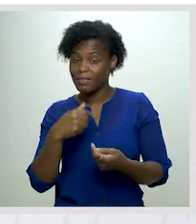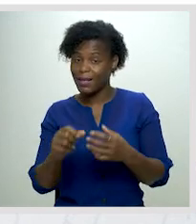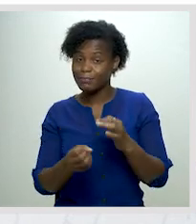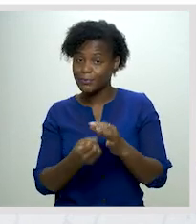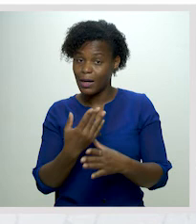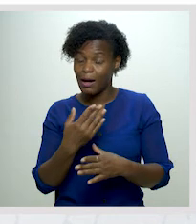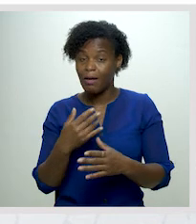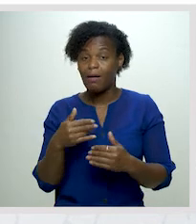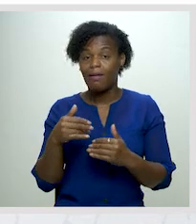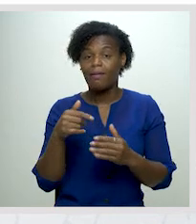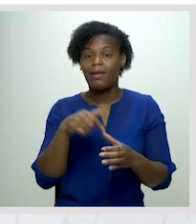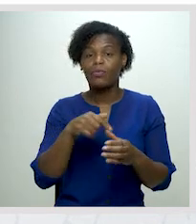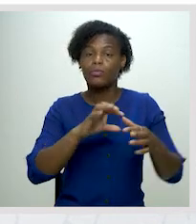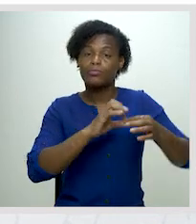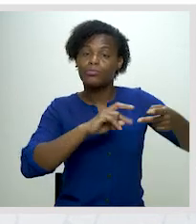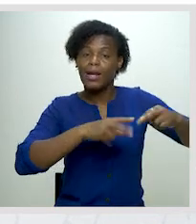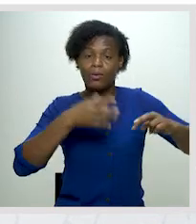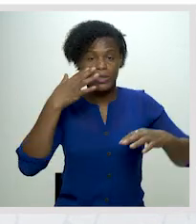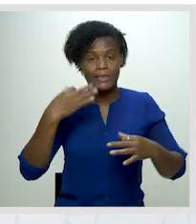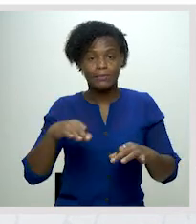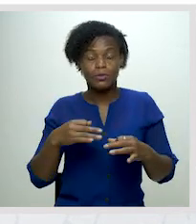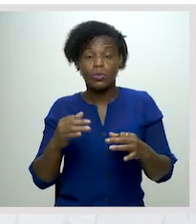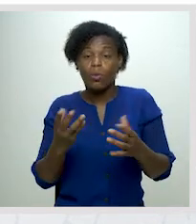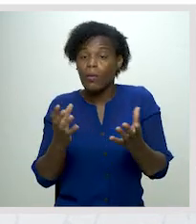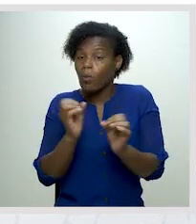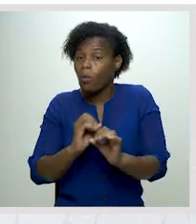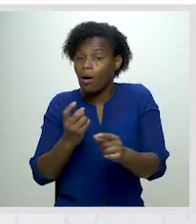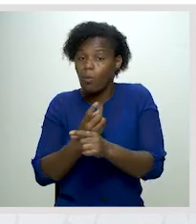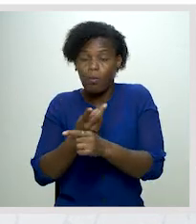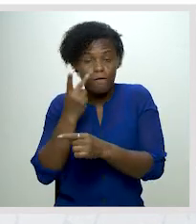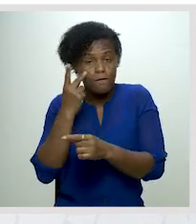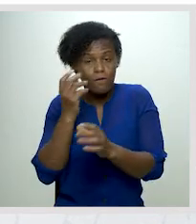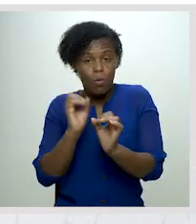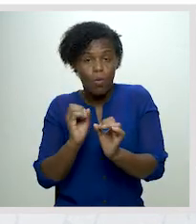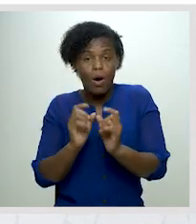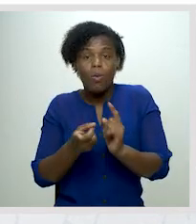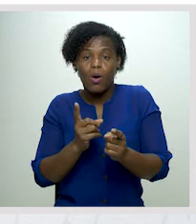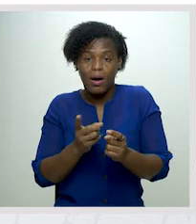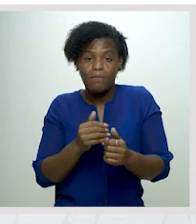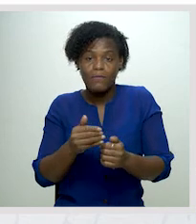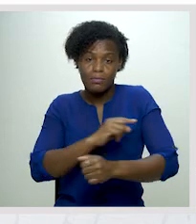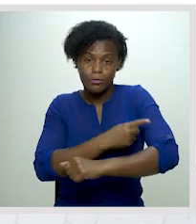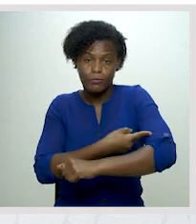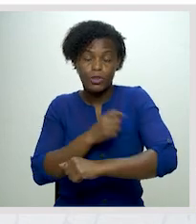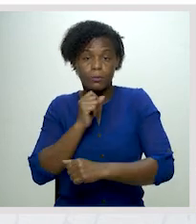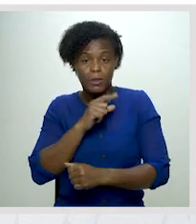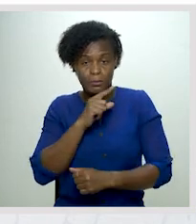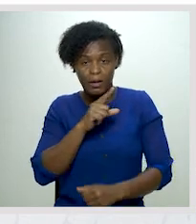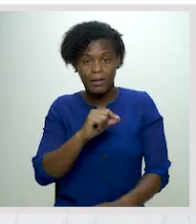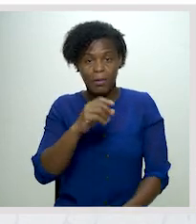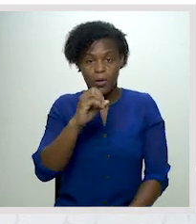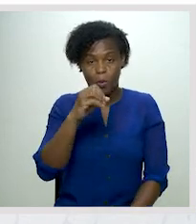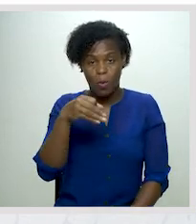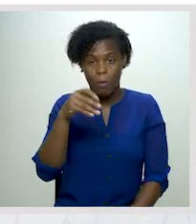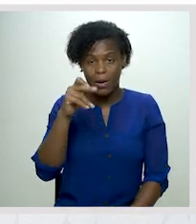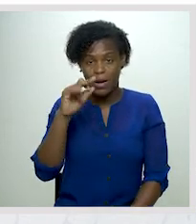ter se formado a partir de moléculas simples na ausência dos seres vivos, o que reforça a hipótese